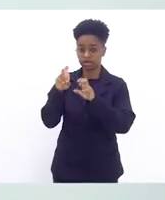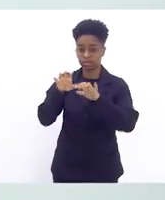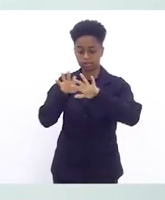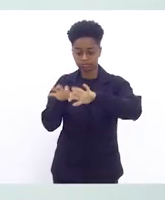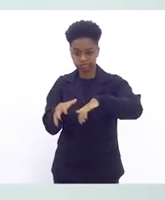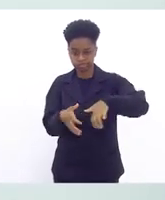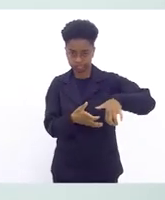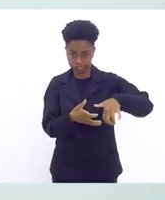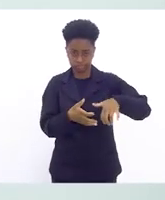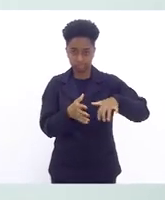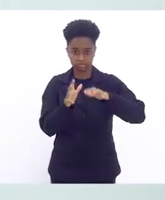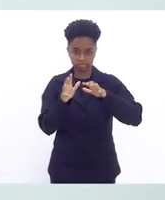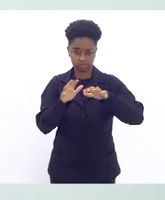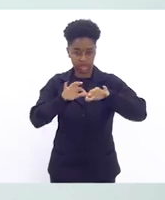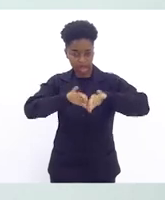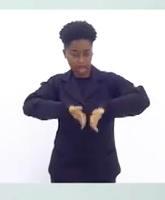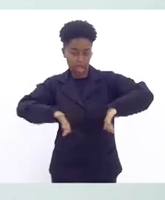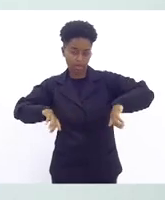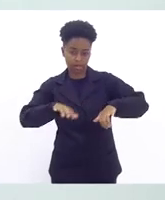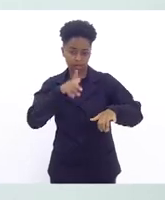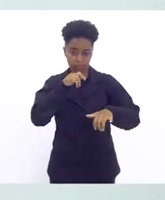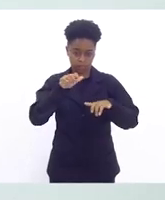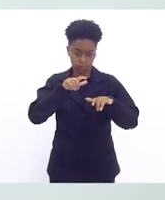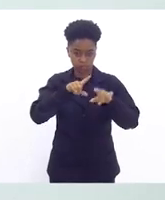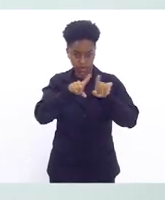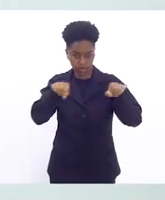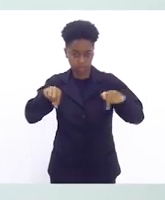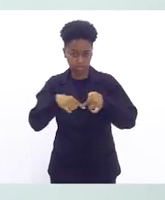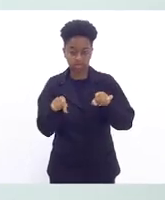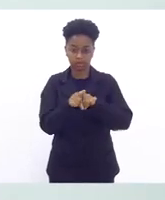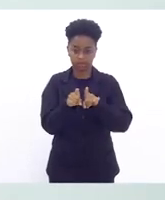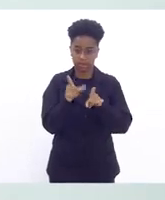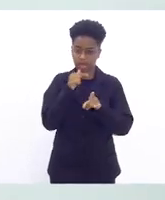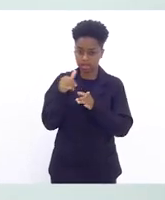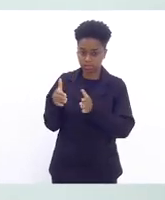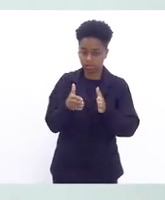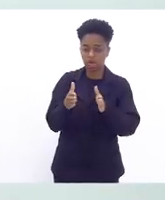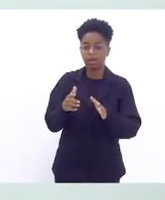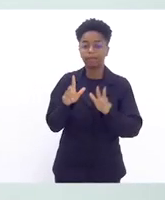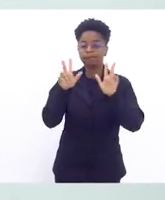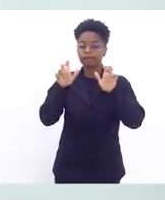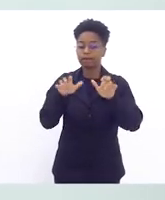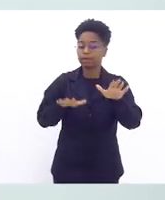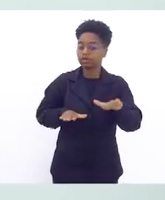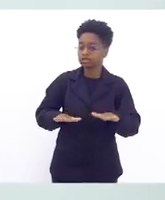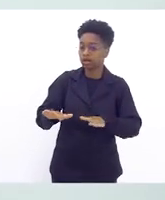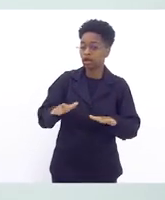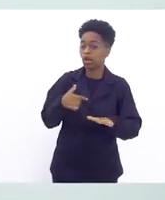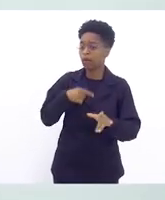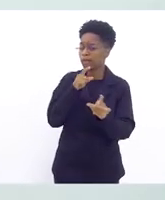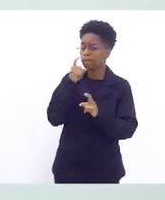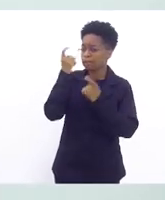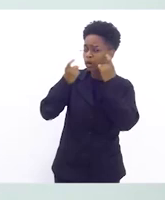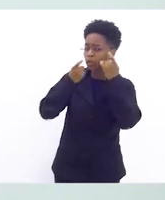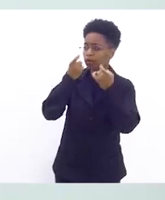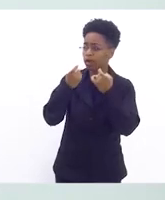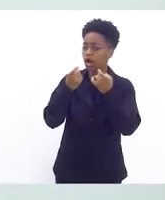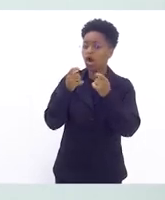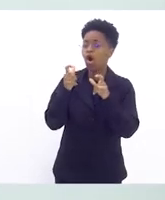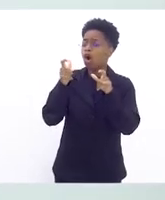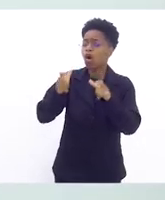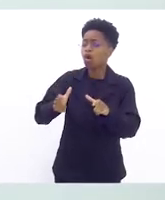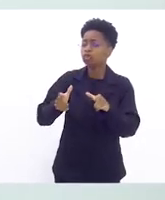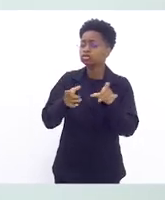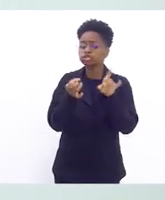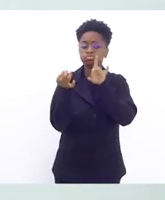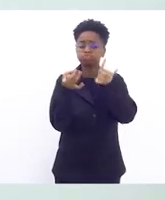e me remeteu muito uma preocupação que a gente tem no subcomitério da bacia hidrográfica de Jacarepaguá sobre o destino do que tá sendo retirados